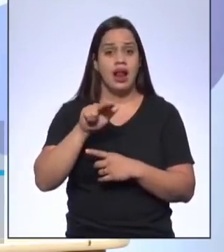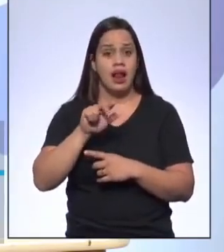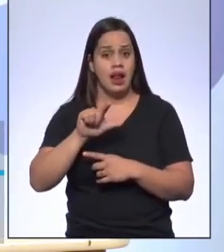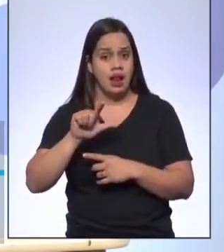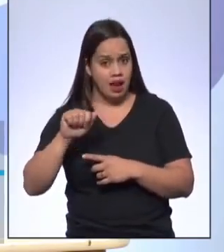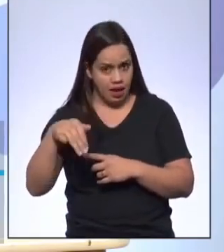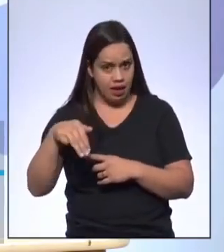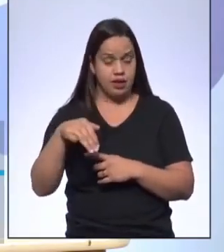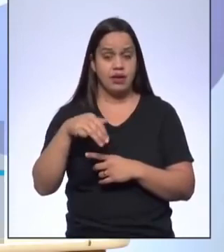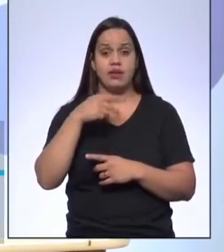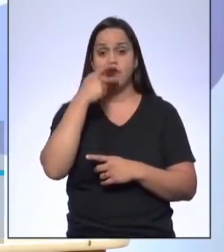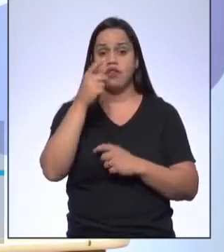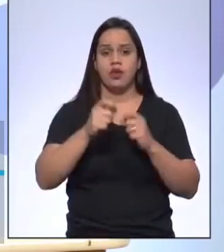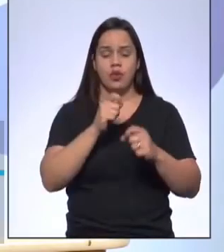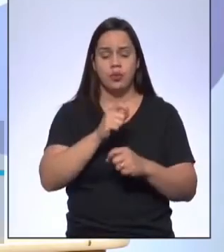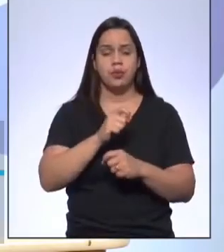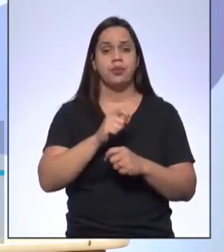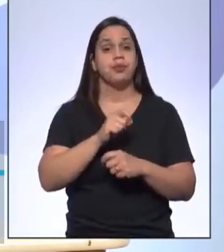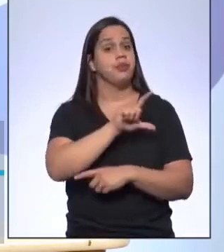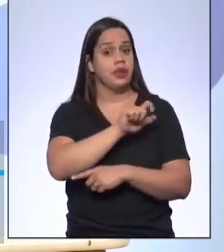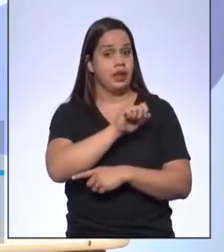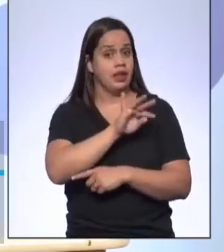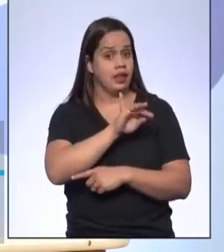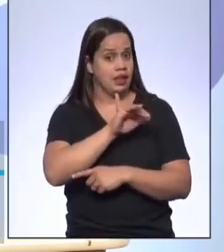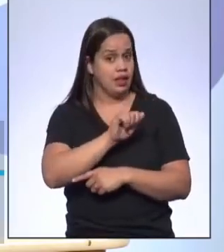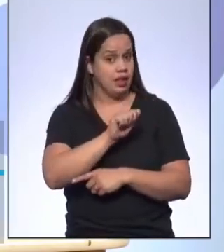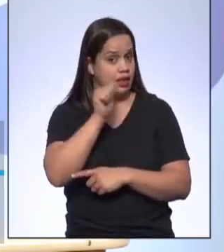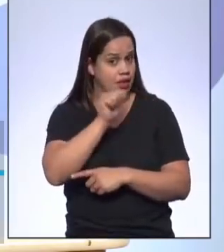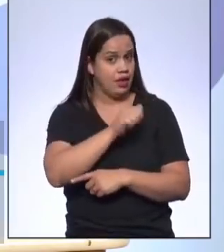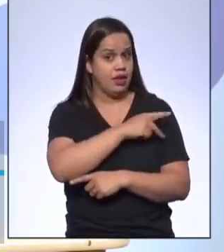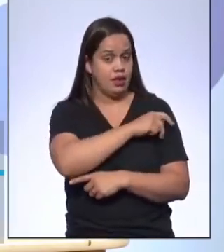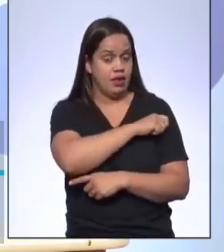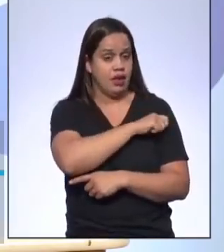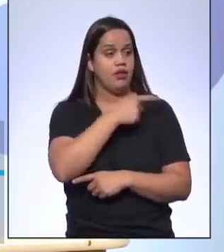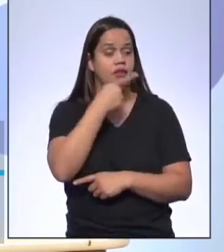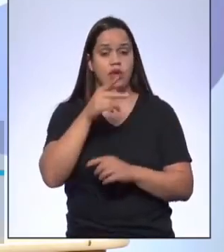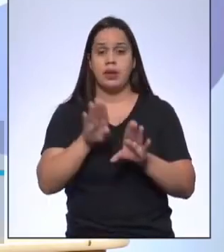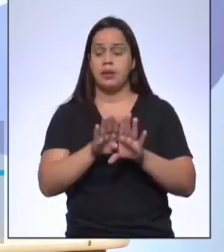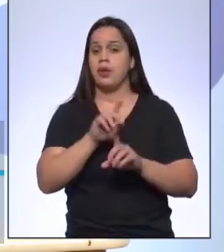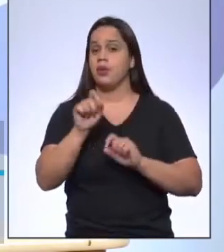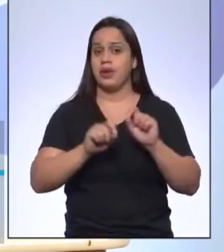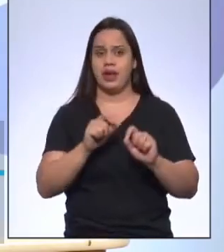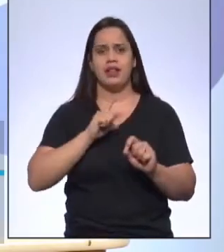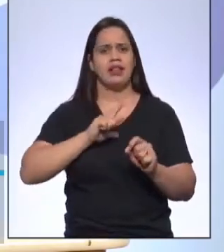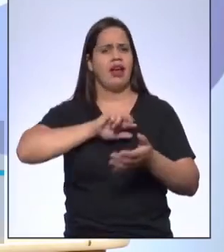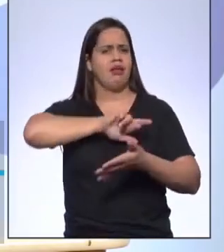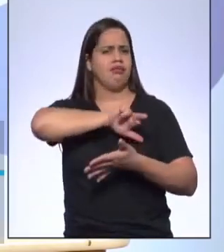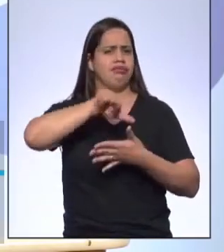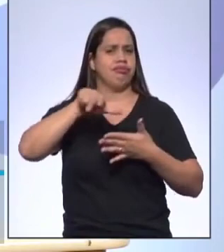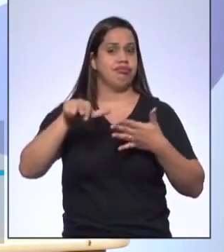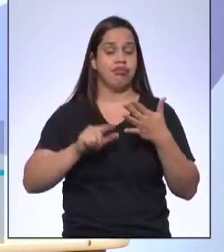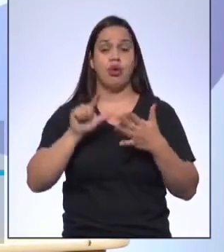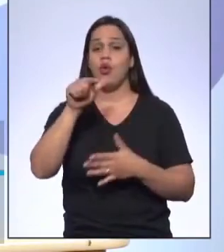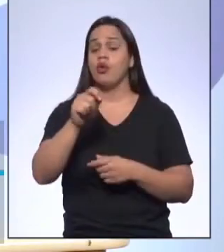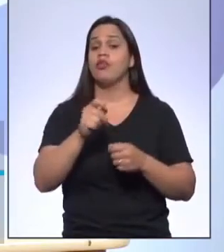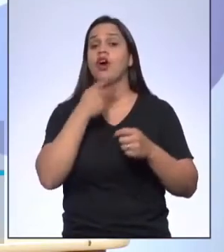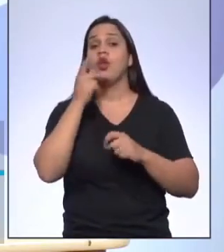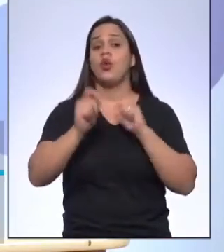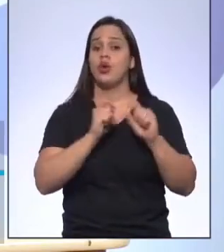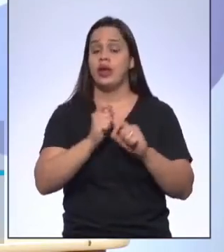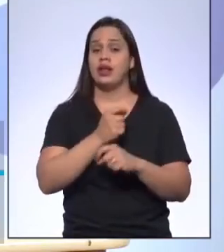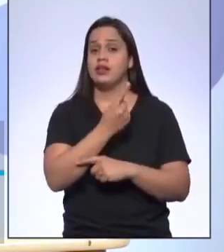Alan, a Letícia, e tiveram vários outros que disseram que é